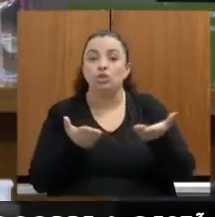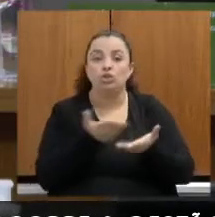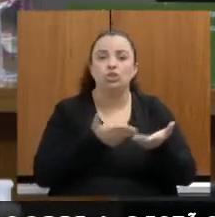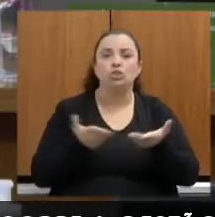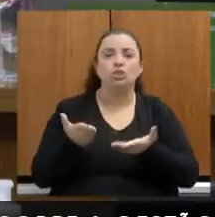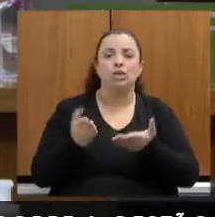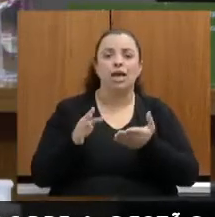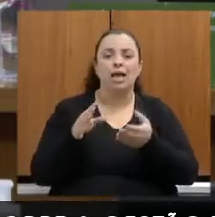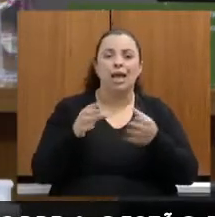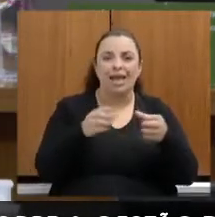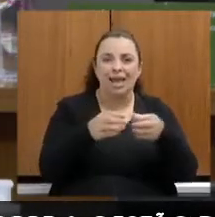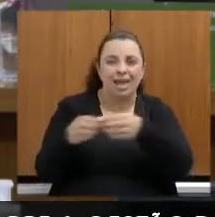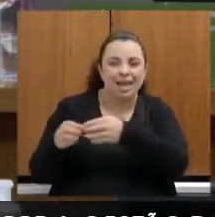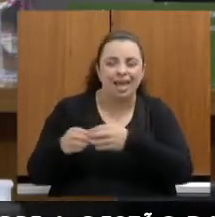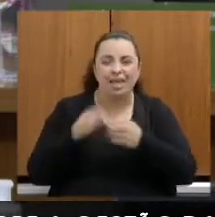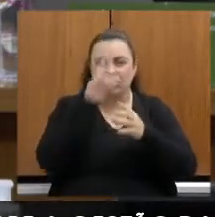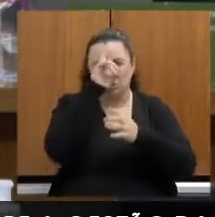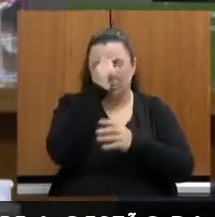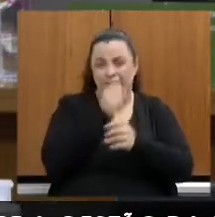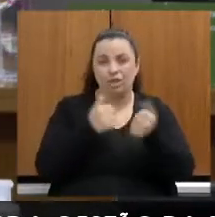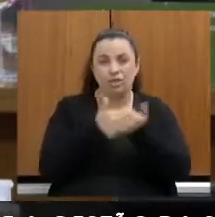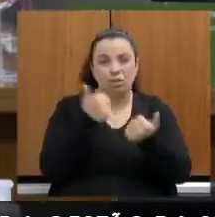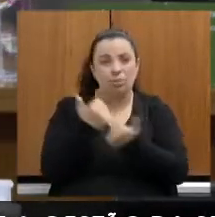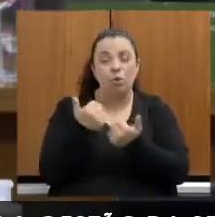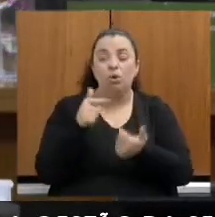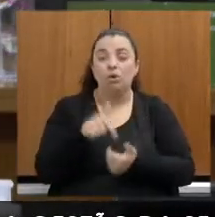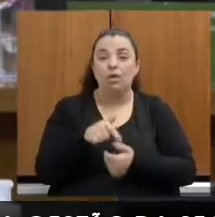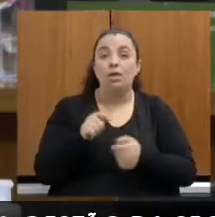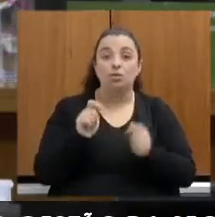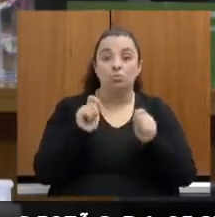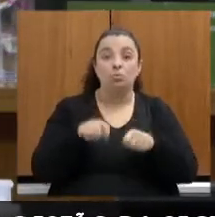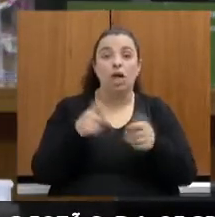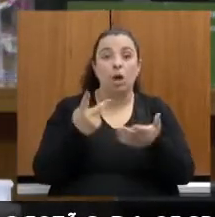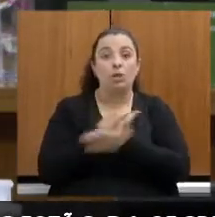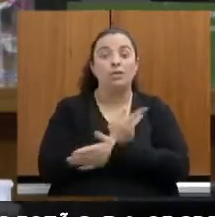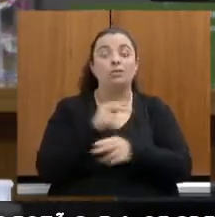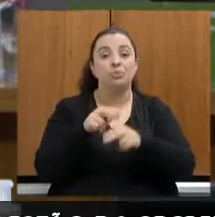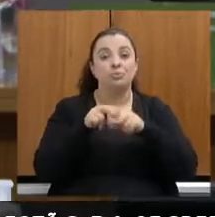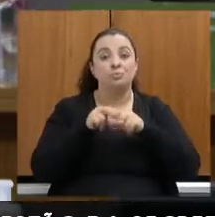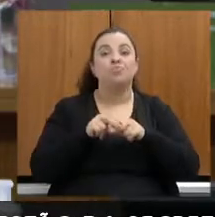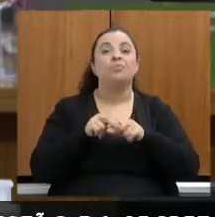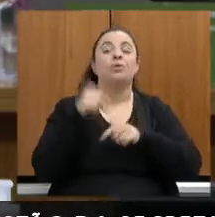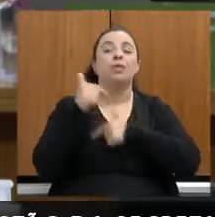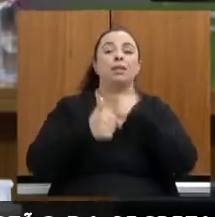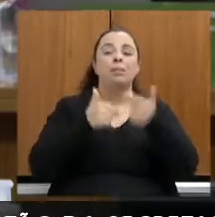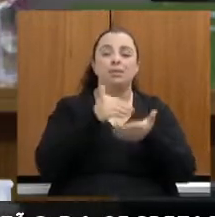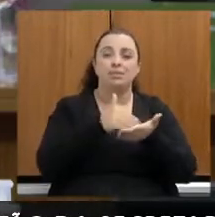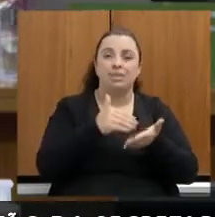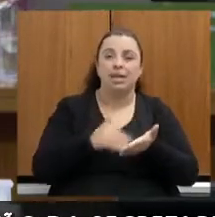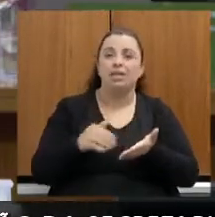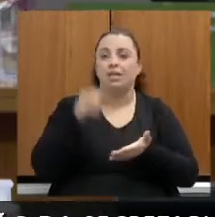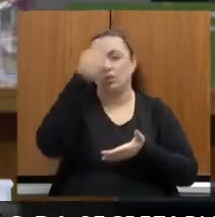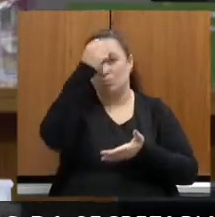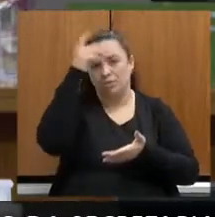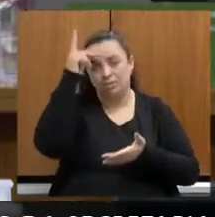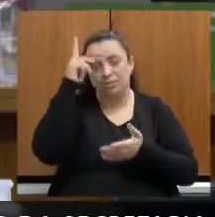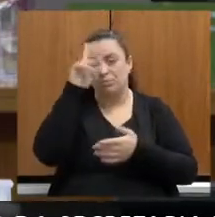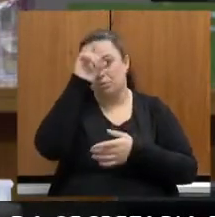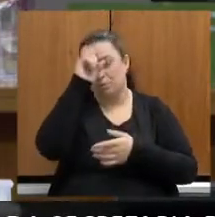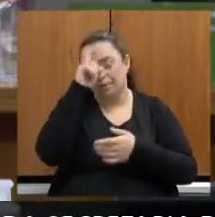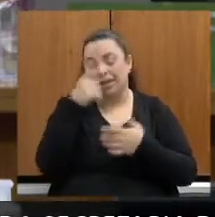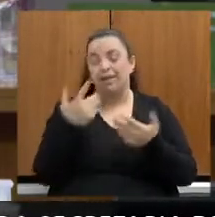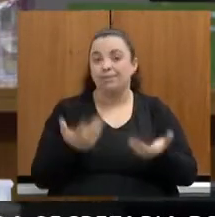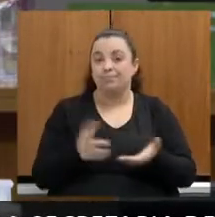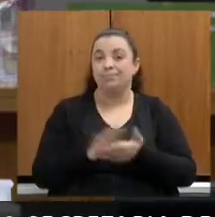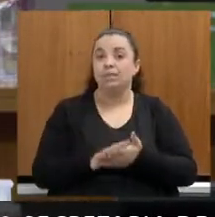só foi possível pelo pelo grande trabalho da secretaria grande trabalho dos Municípios e dos hospitais então a cor